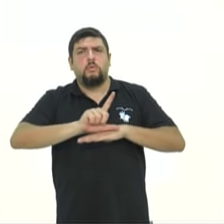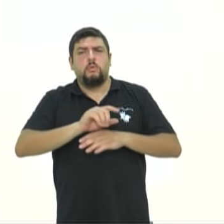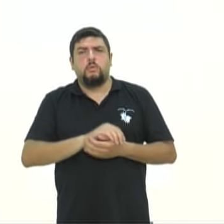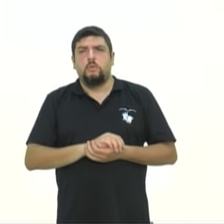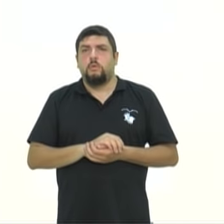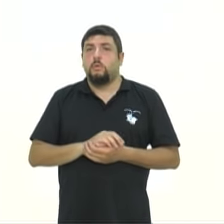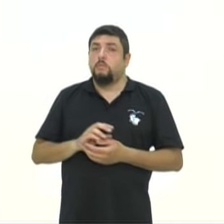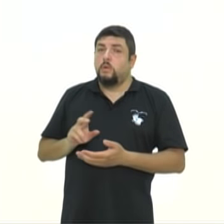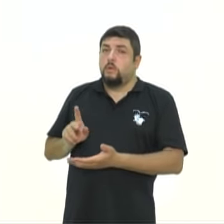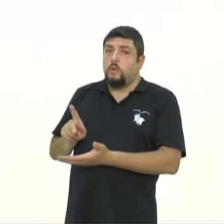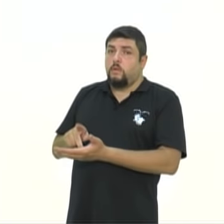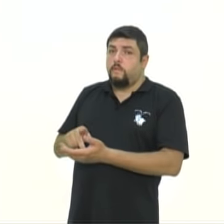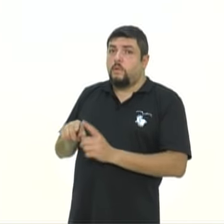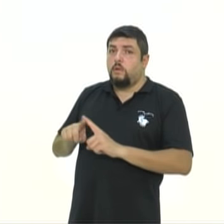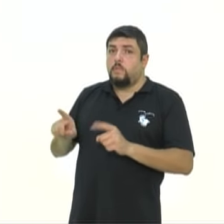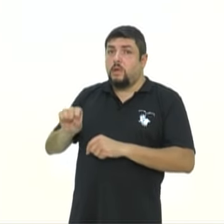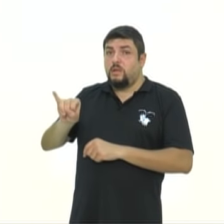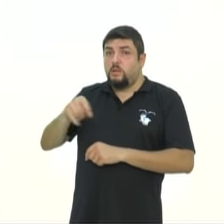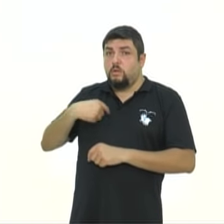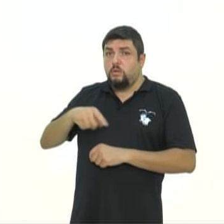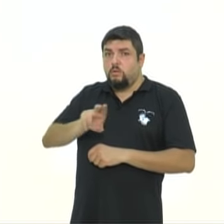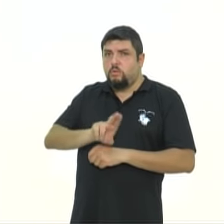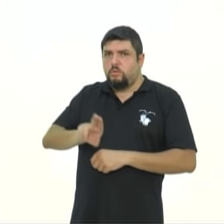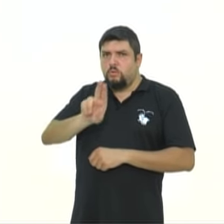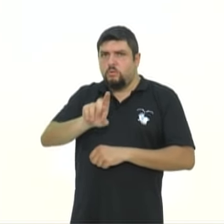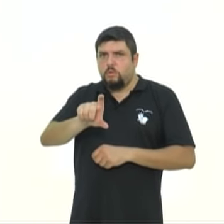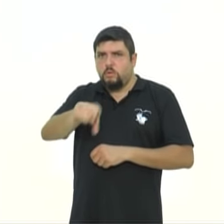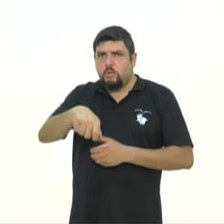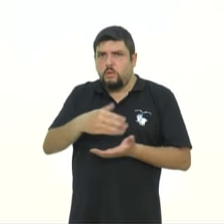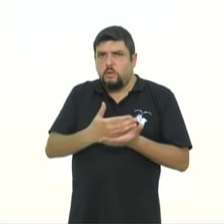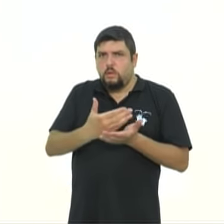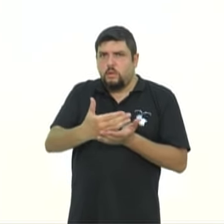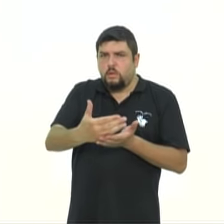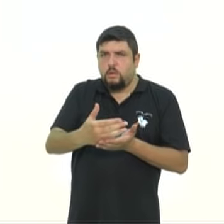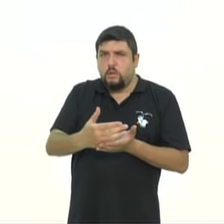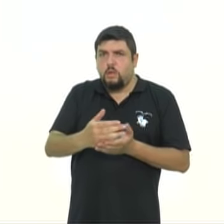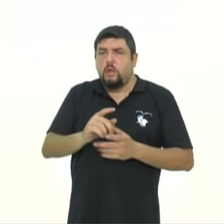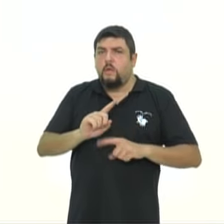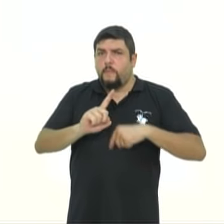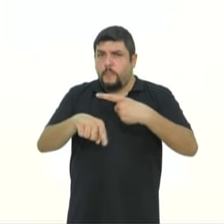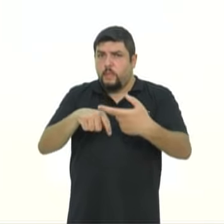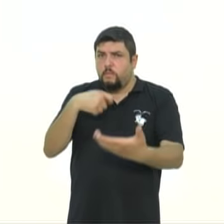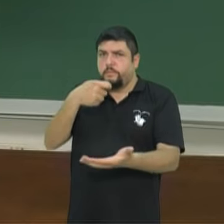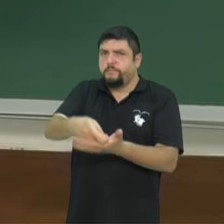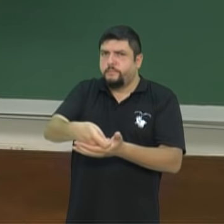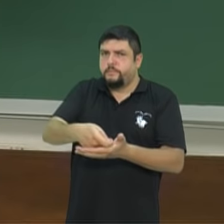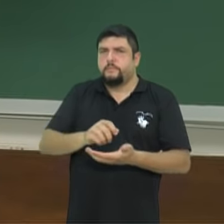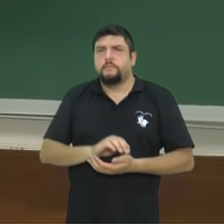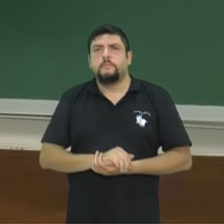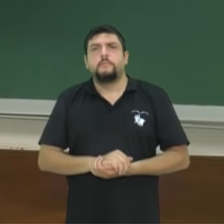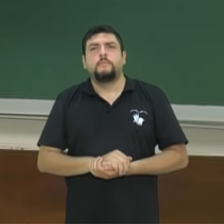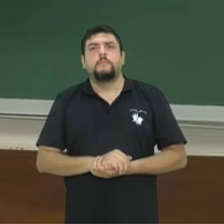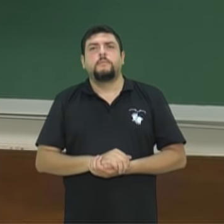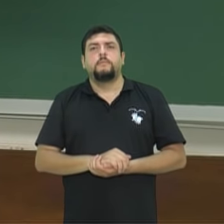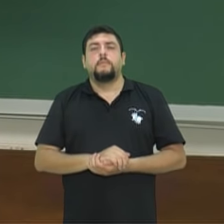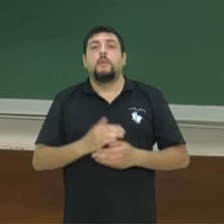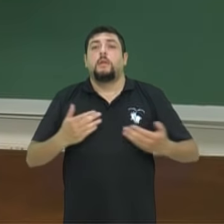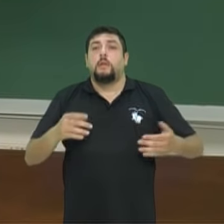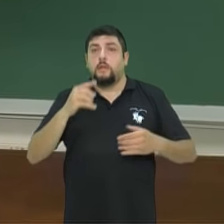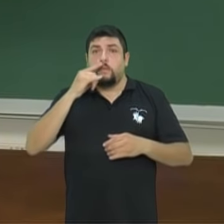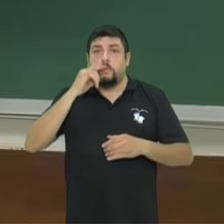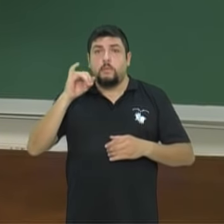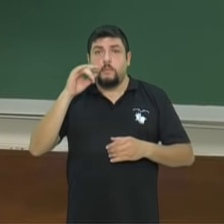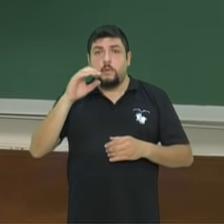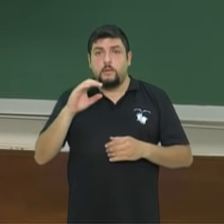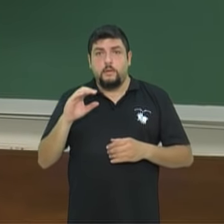é verdade, mas se eu utilizar um desses créditos, vou ter que pagar depois. Né? Então o pai do Cebolinha está